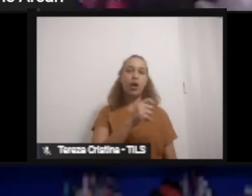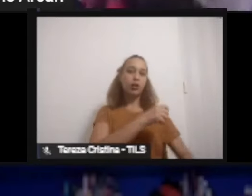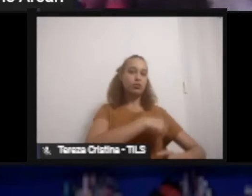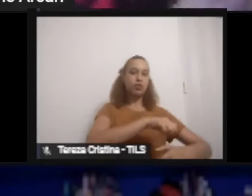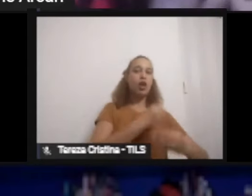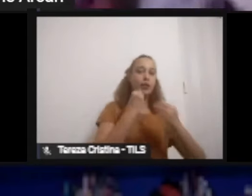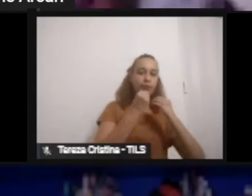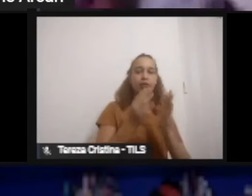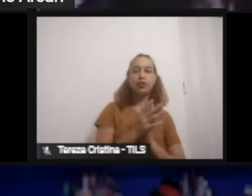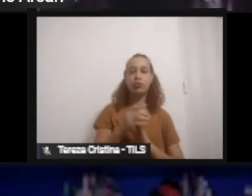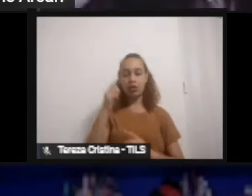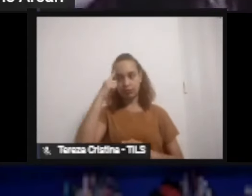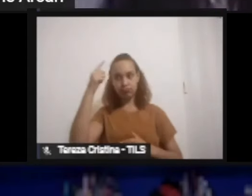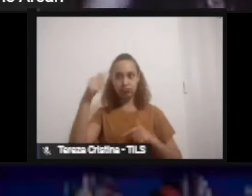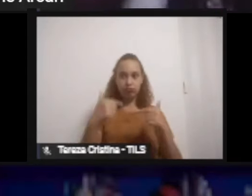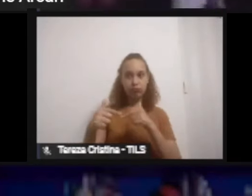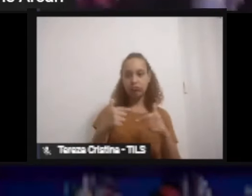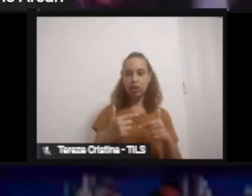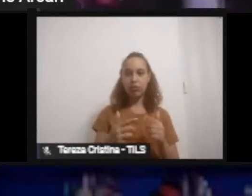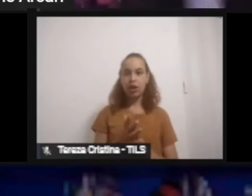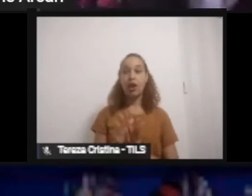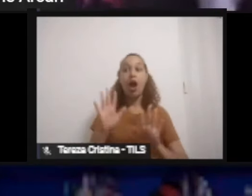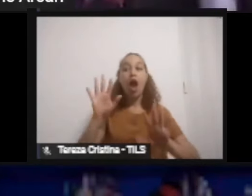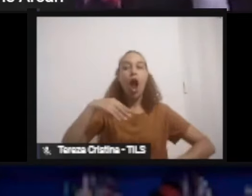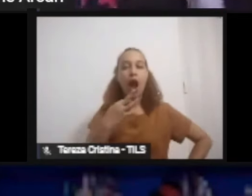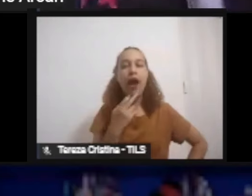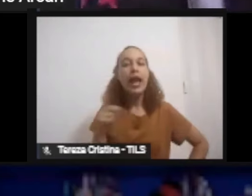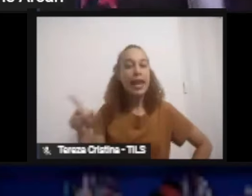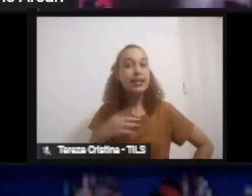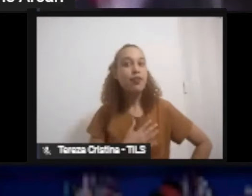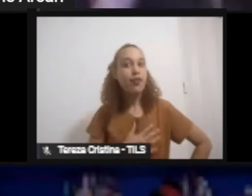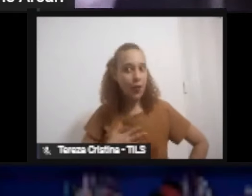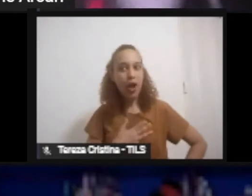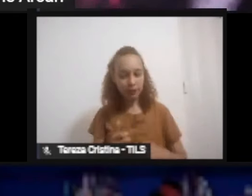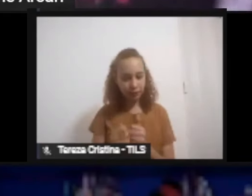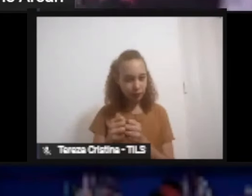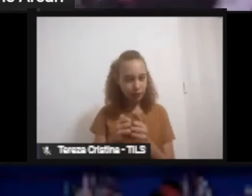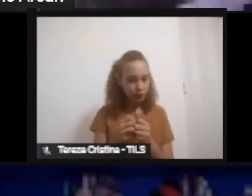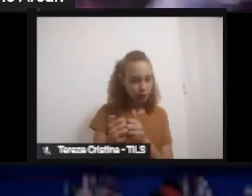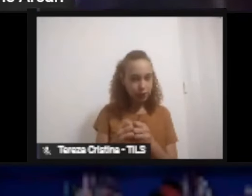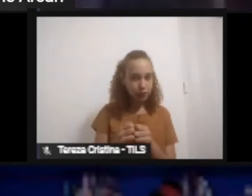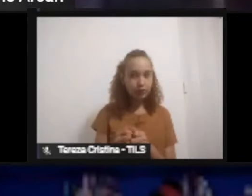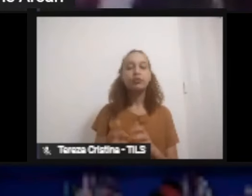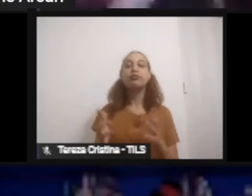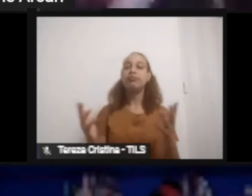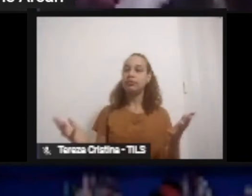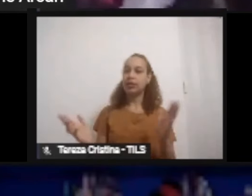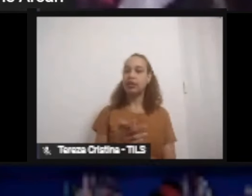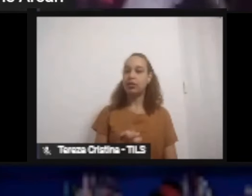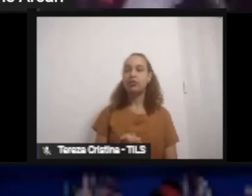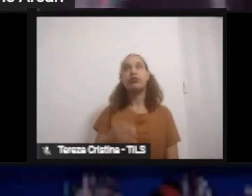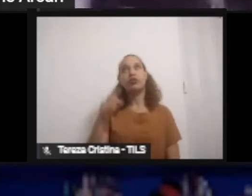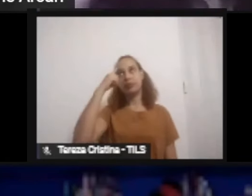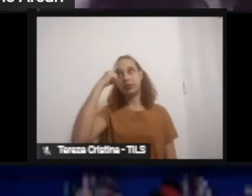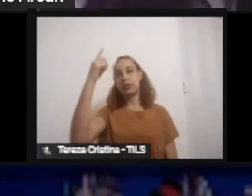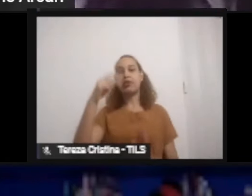minhas coisas do trabalho. Ótimo, você encontrou uma coisa que é muito importante para ele. Então, você vai configurar as regras